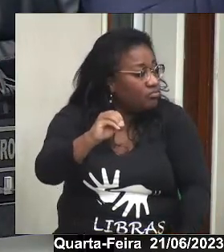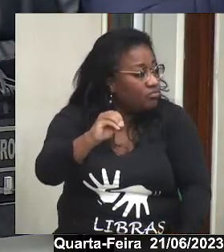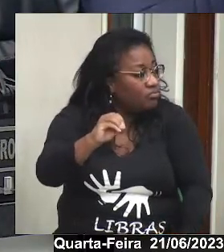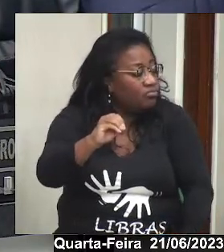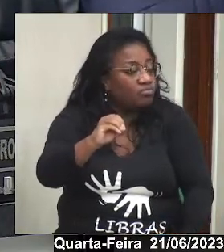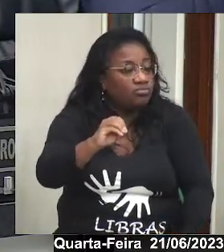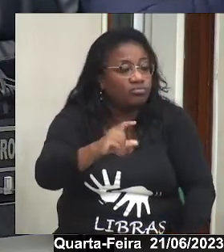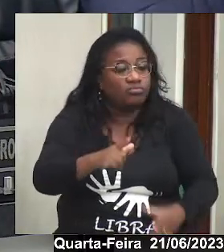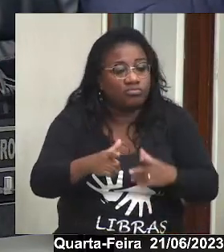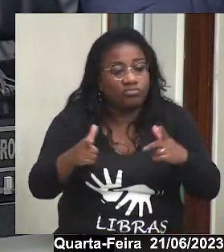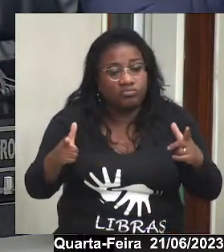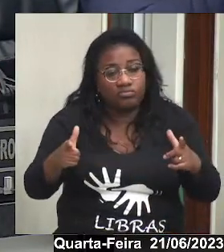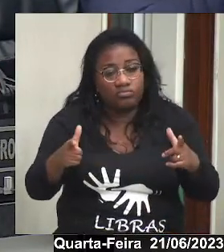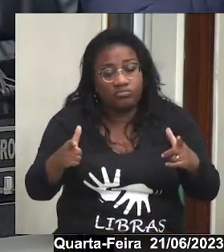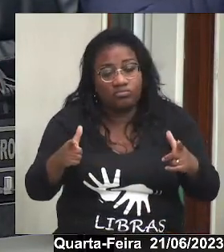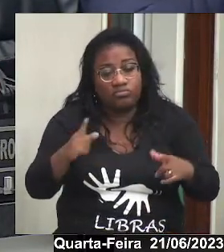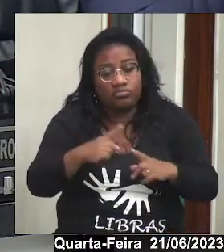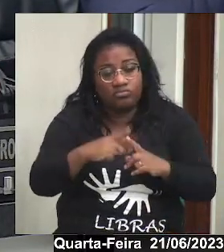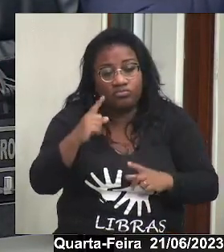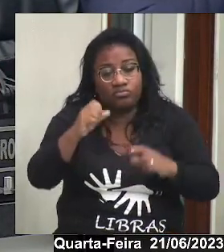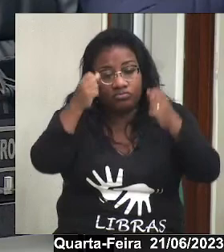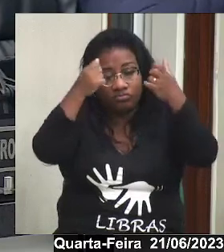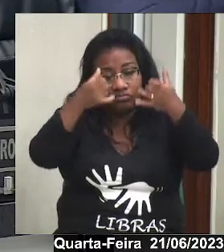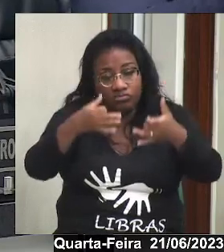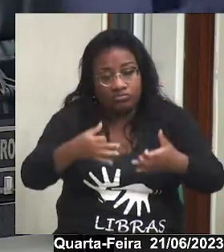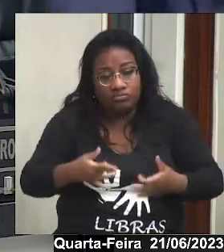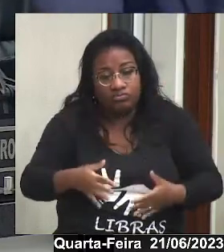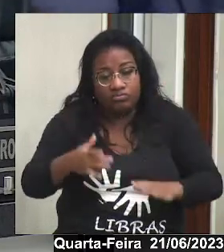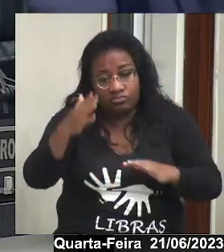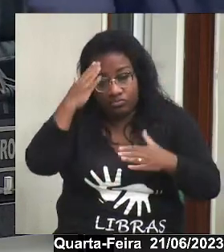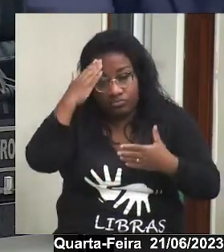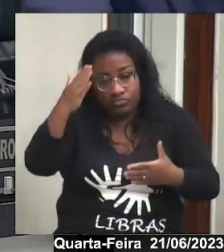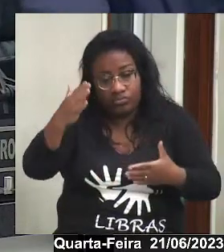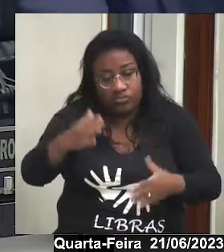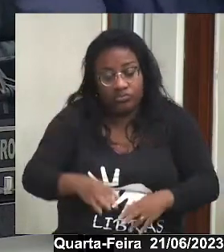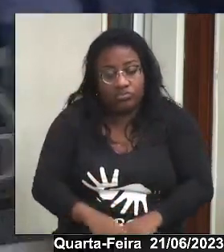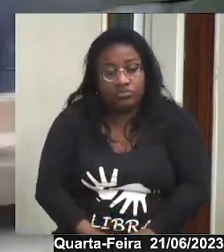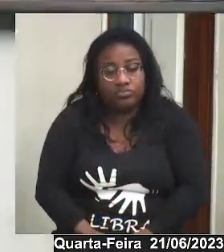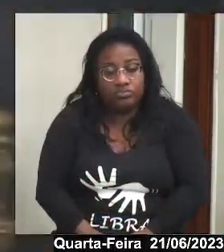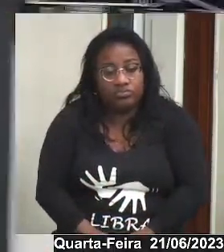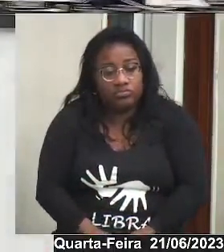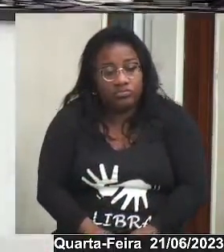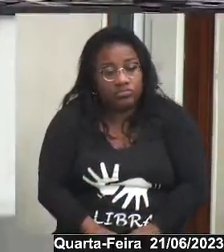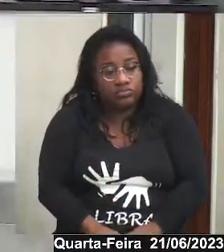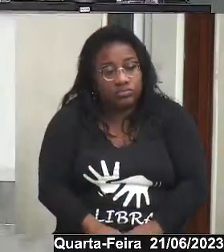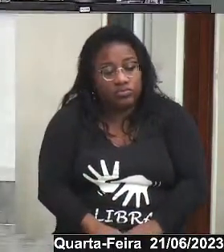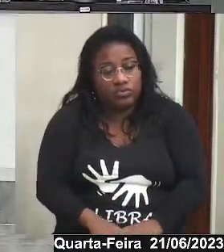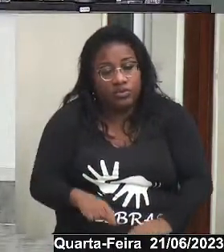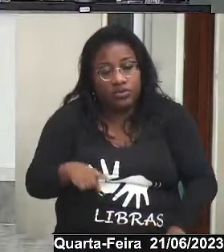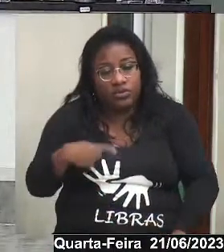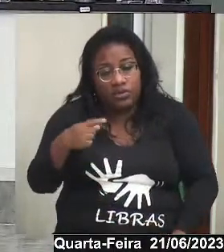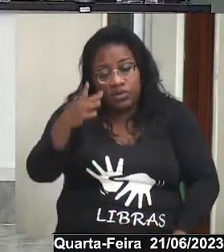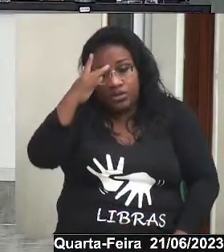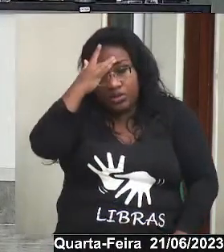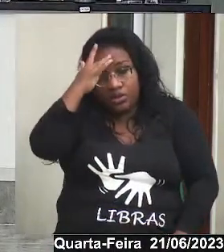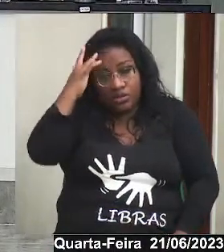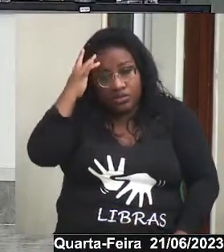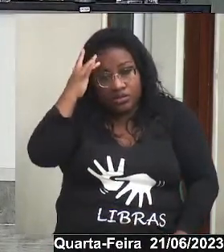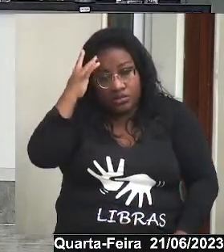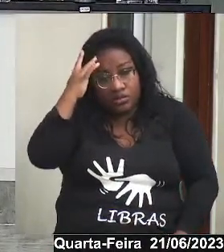fazendo, na grande sessão, eu vou estar falando mais detalhes sobre a reunião. Obrigado, presidente. Próximo